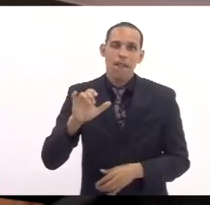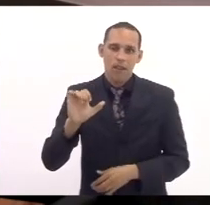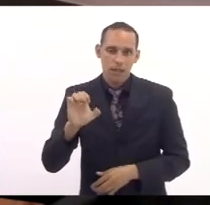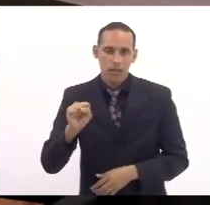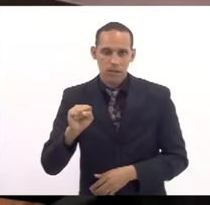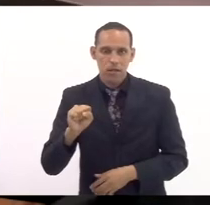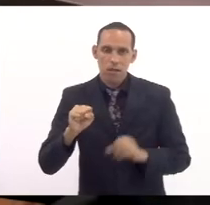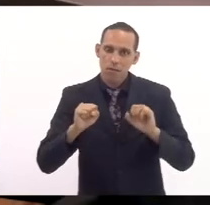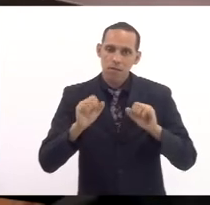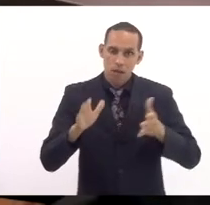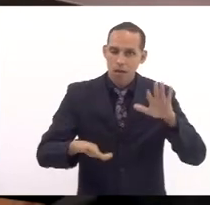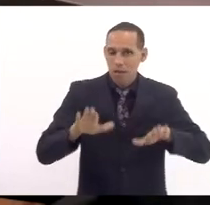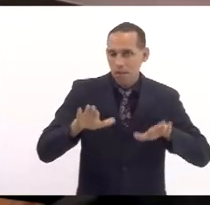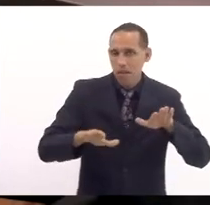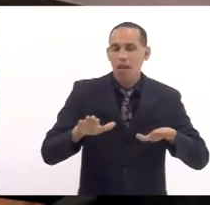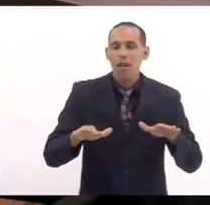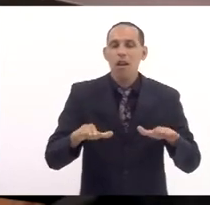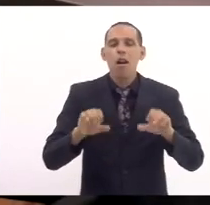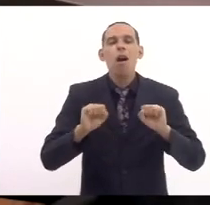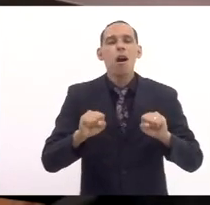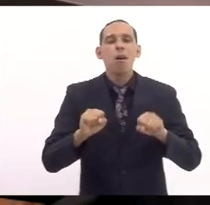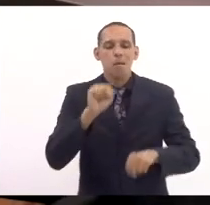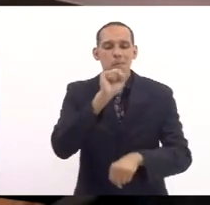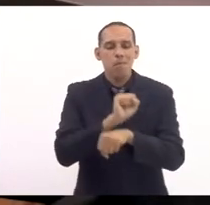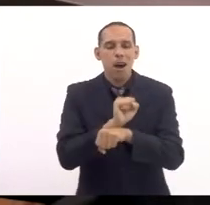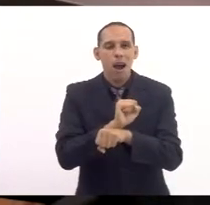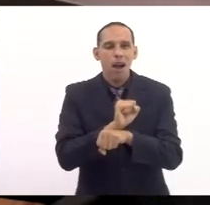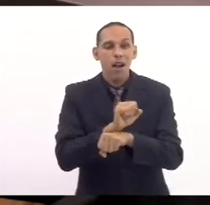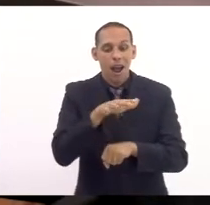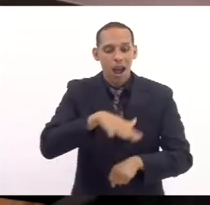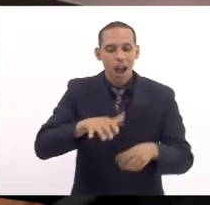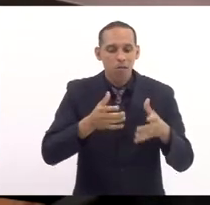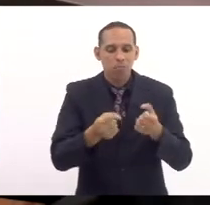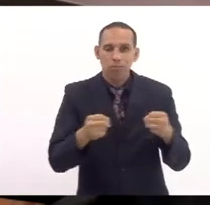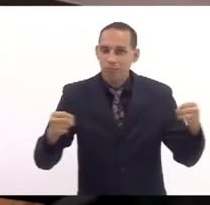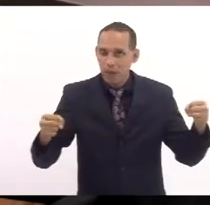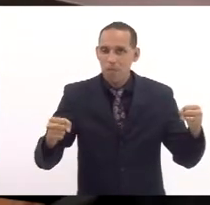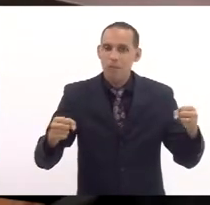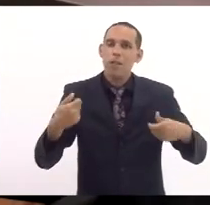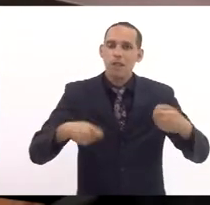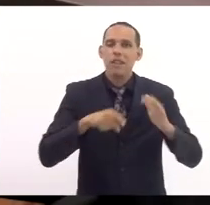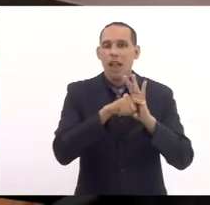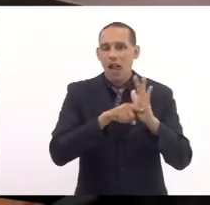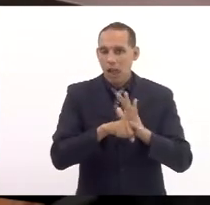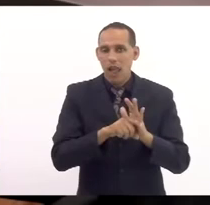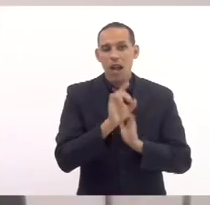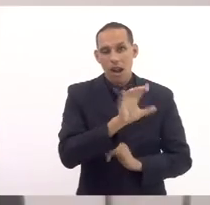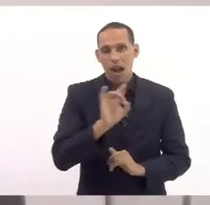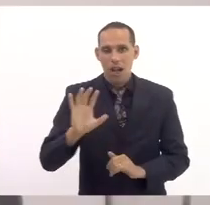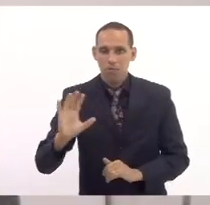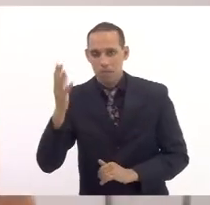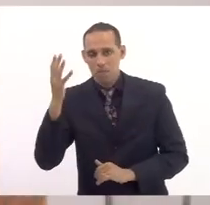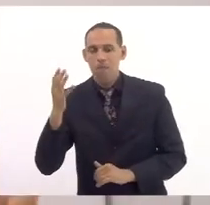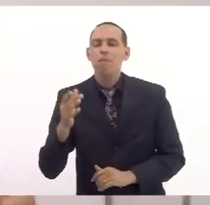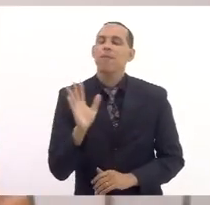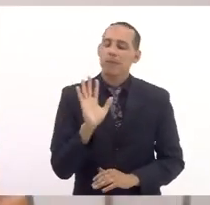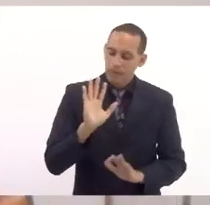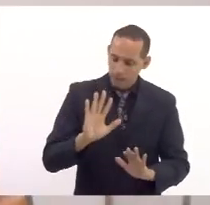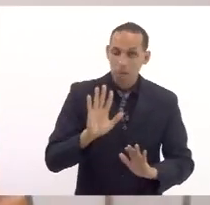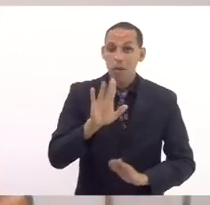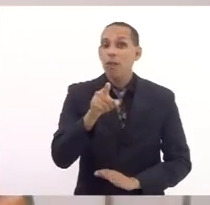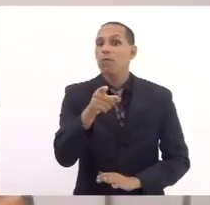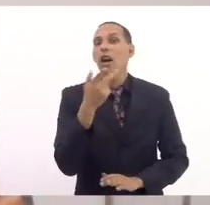muito grande. Então, tem que se analisar evento por evento. Sim, mas veja só, o senhor mesmo acabou de dizer